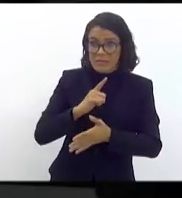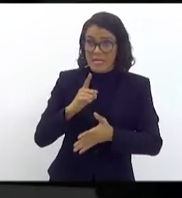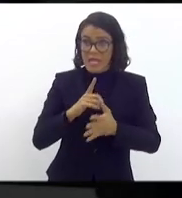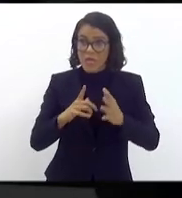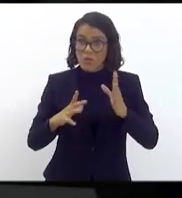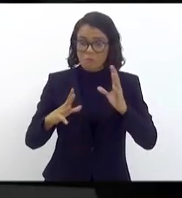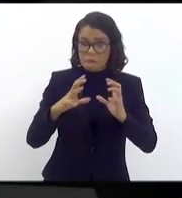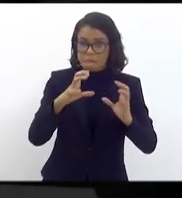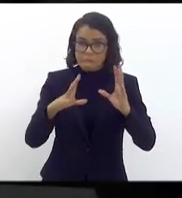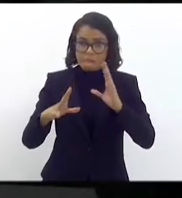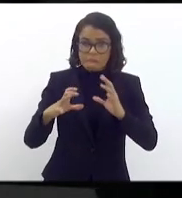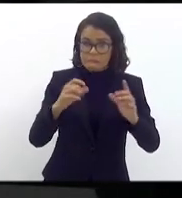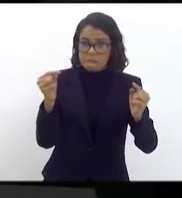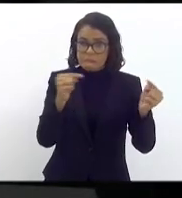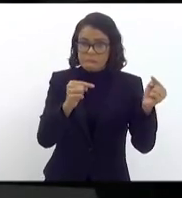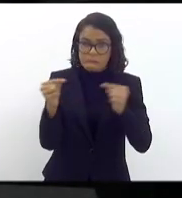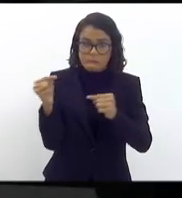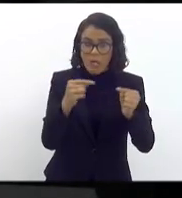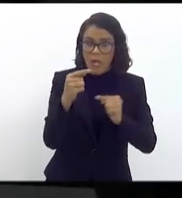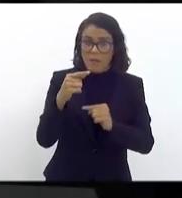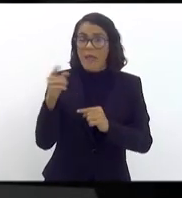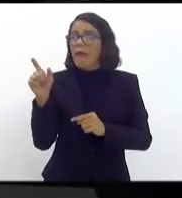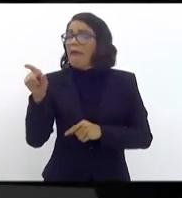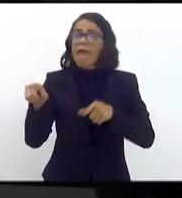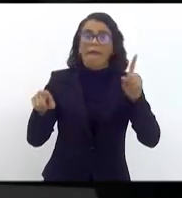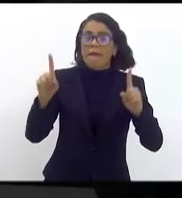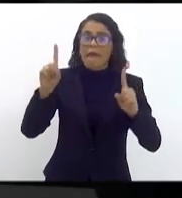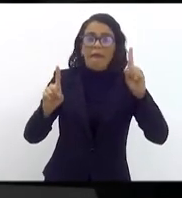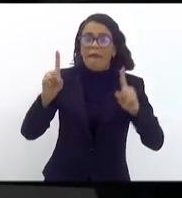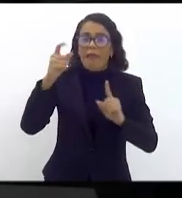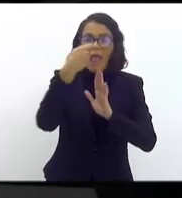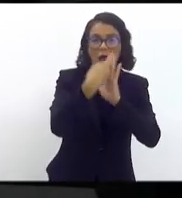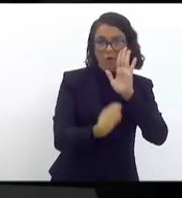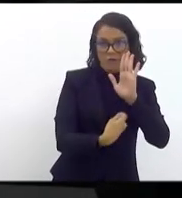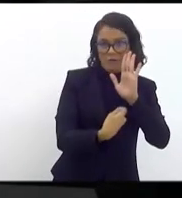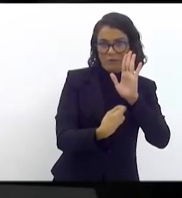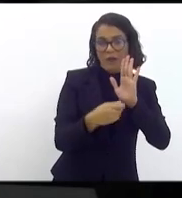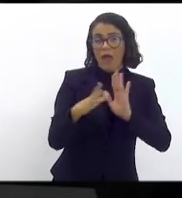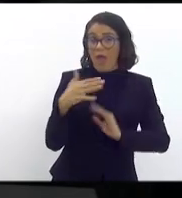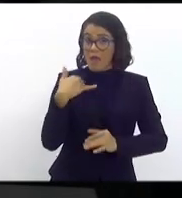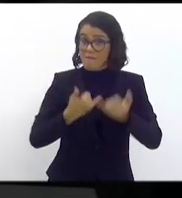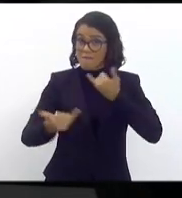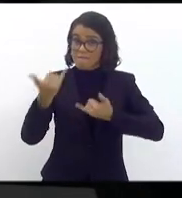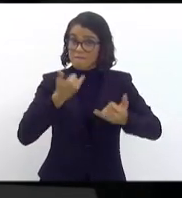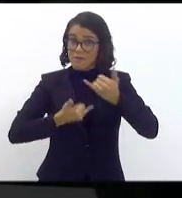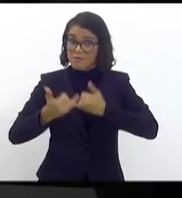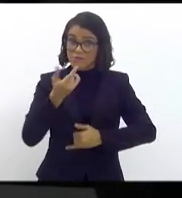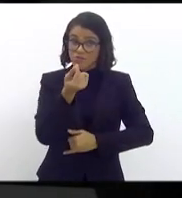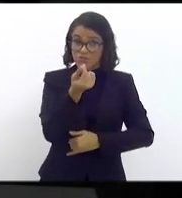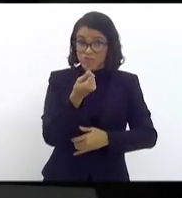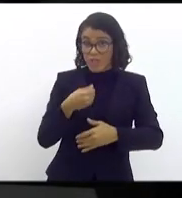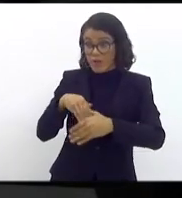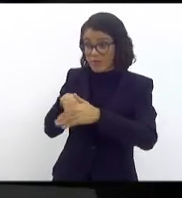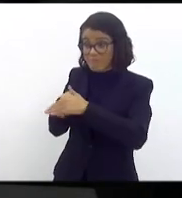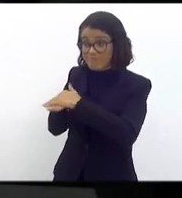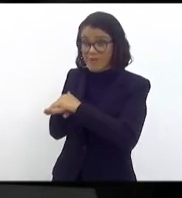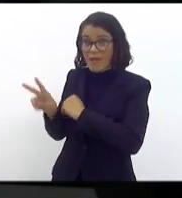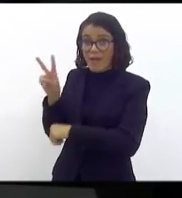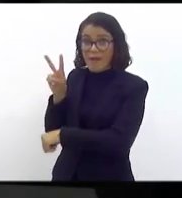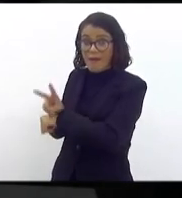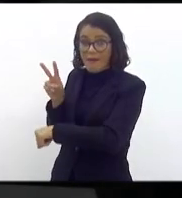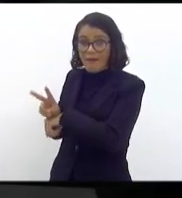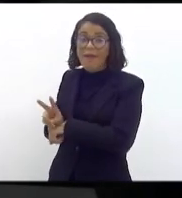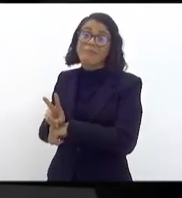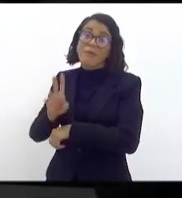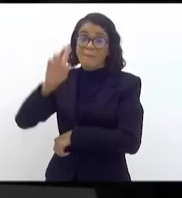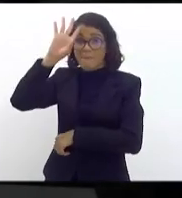de autoria, eu suponho, eu acredito, e a informação que eu tenho, é que os valores ficam retidos até que haja uma